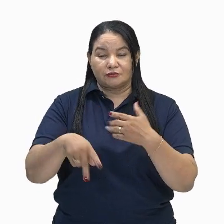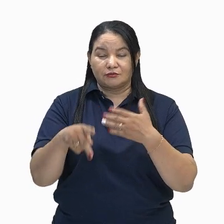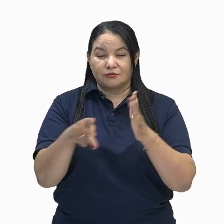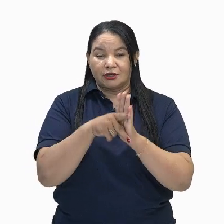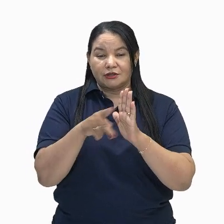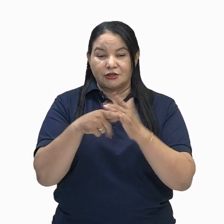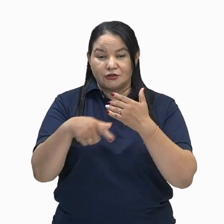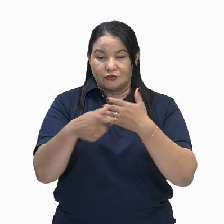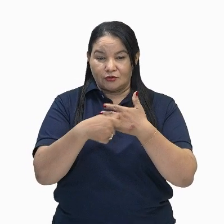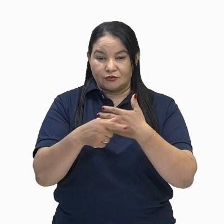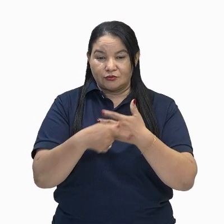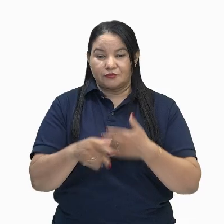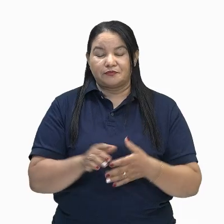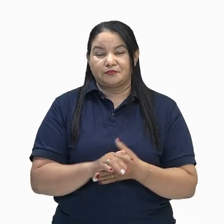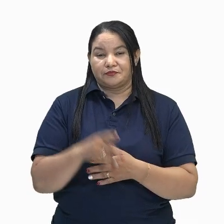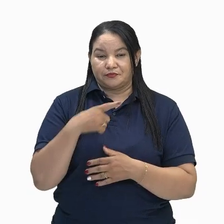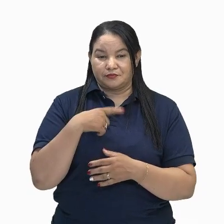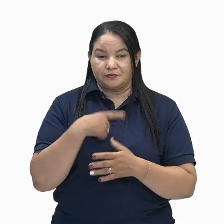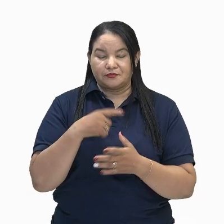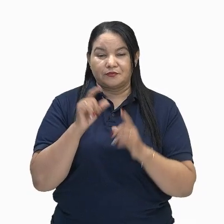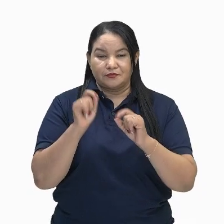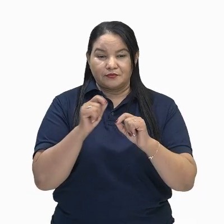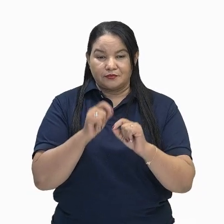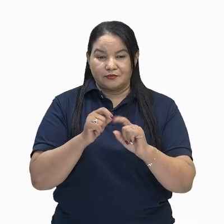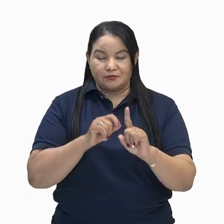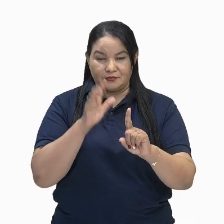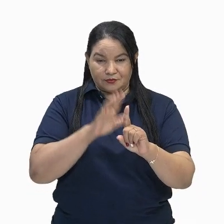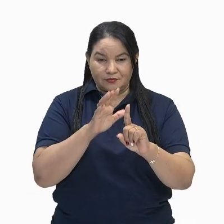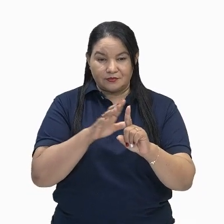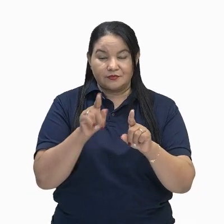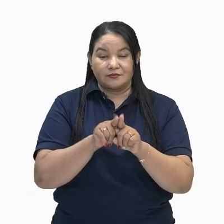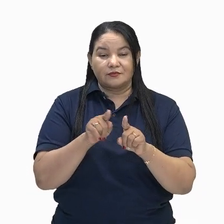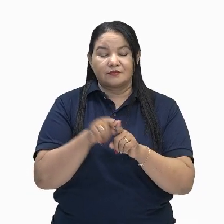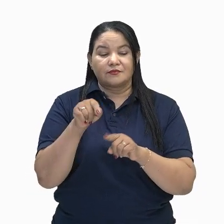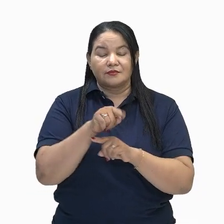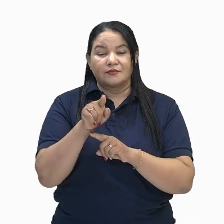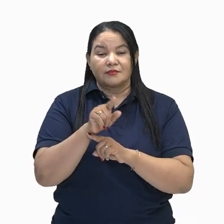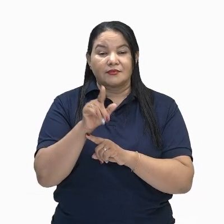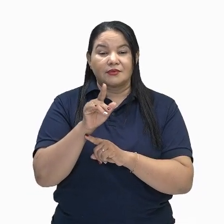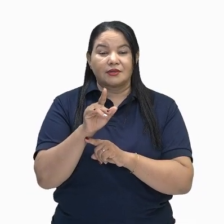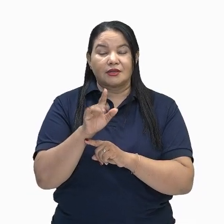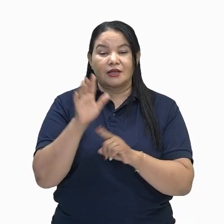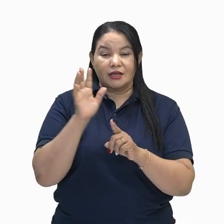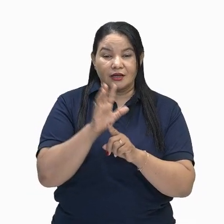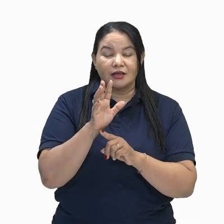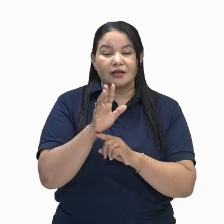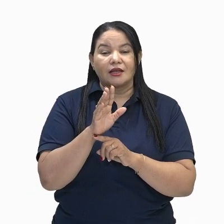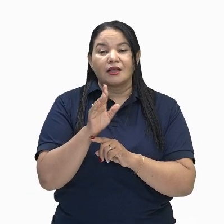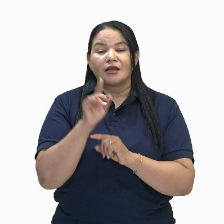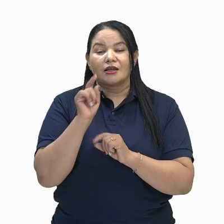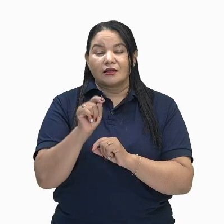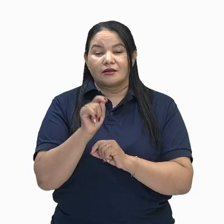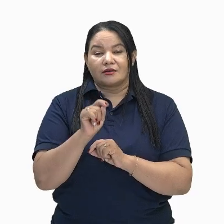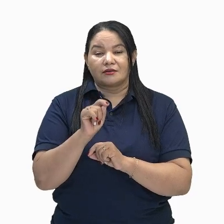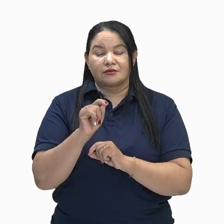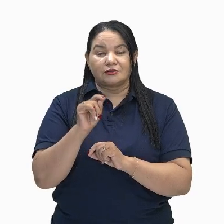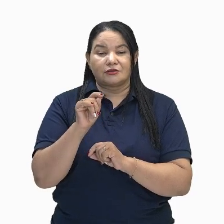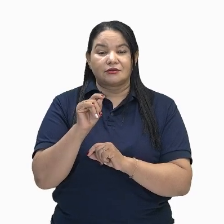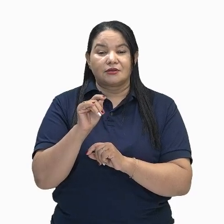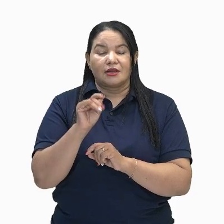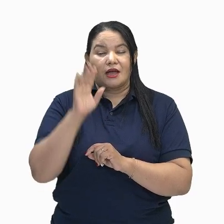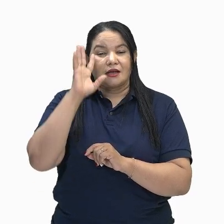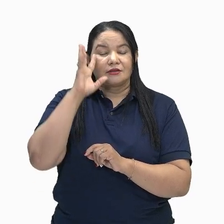argumento e o convencimento, né, que o autor vai